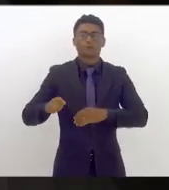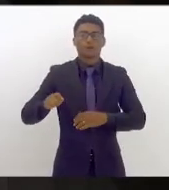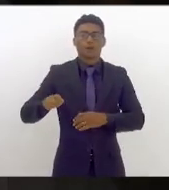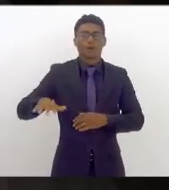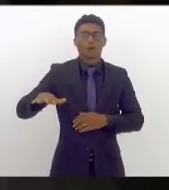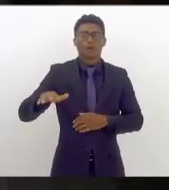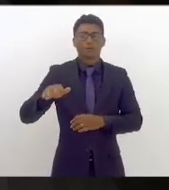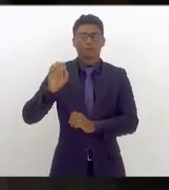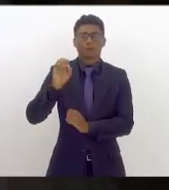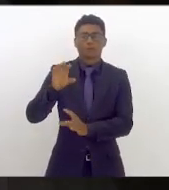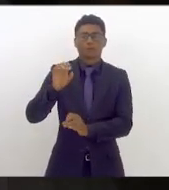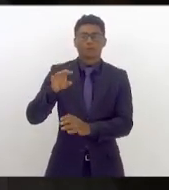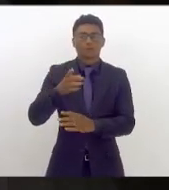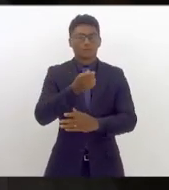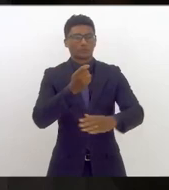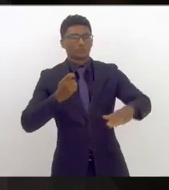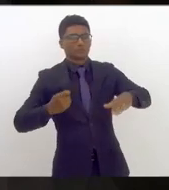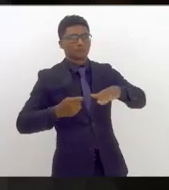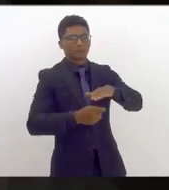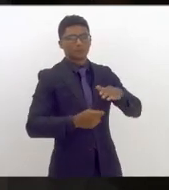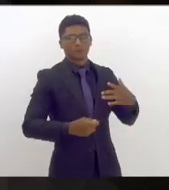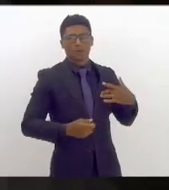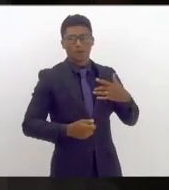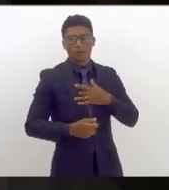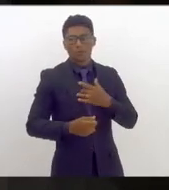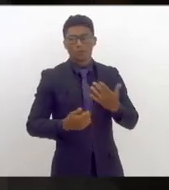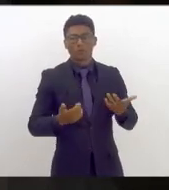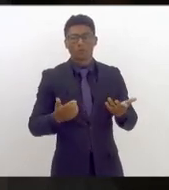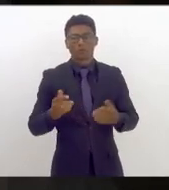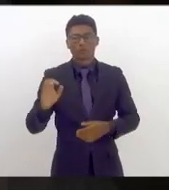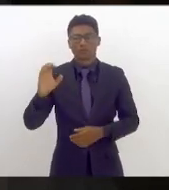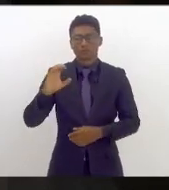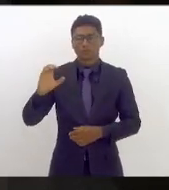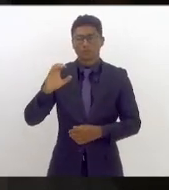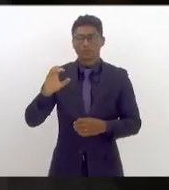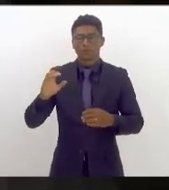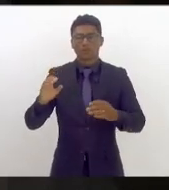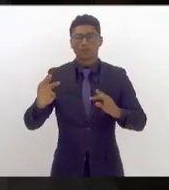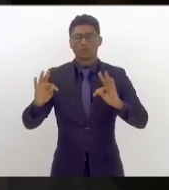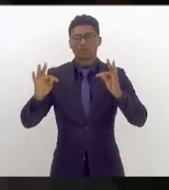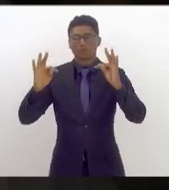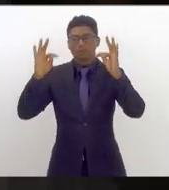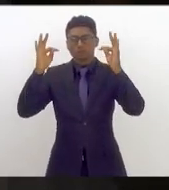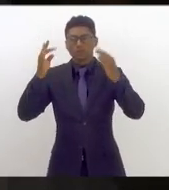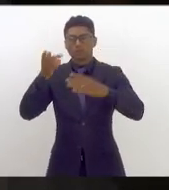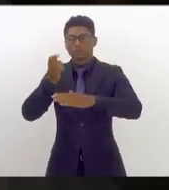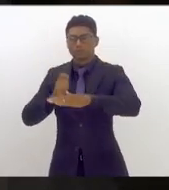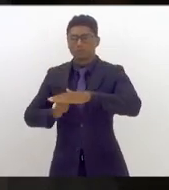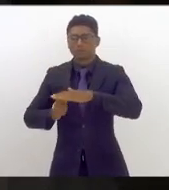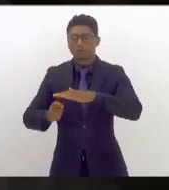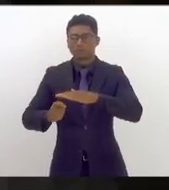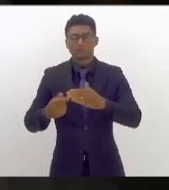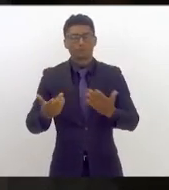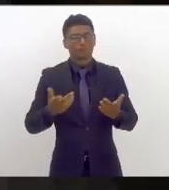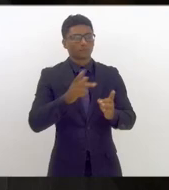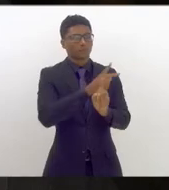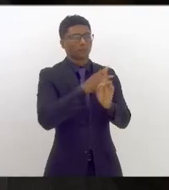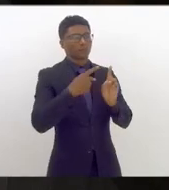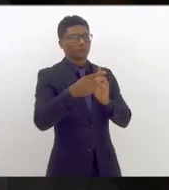saúde, ciência e tecnologia, assistência social,